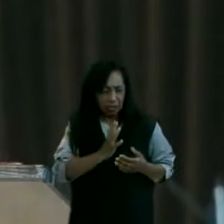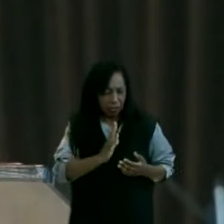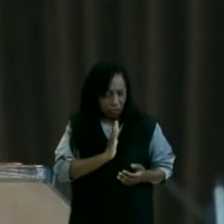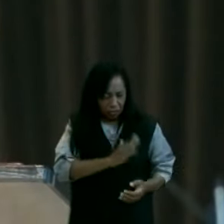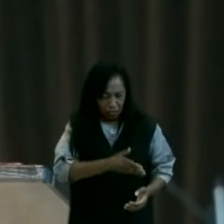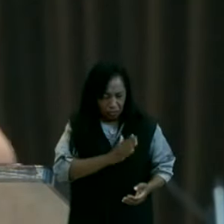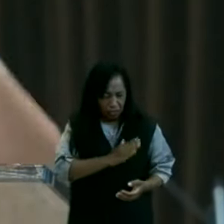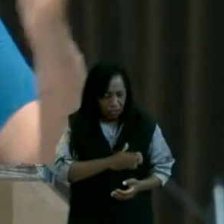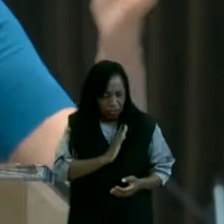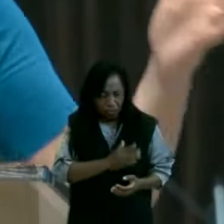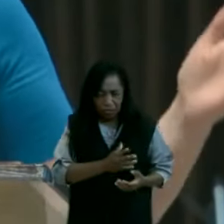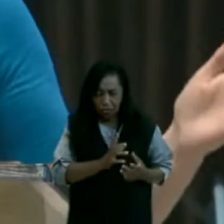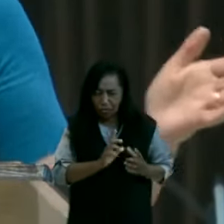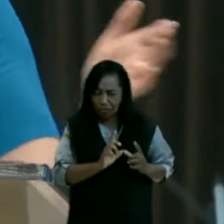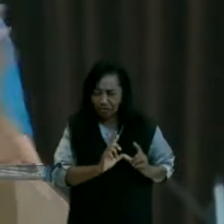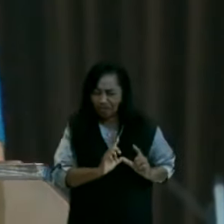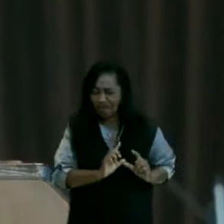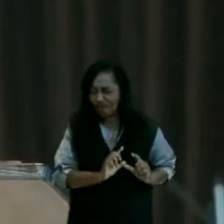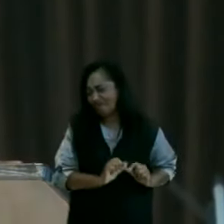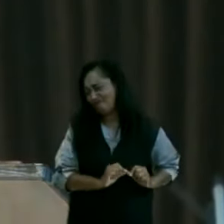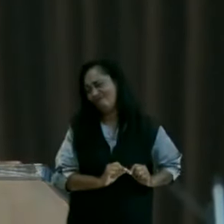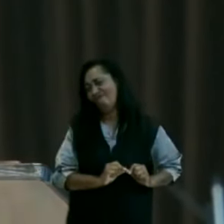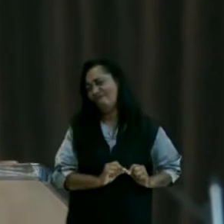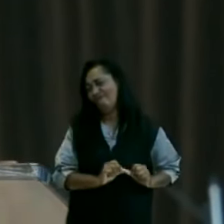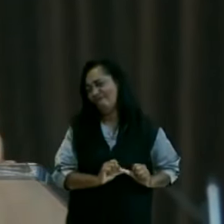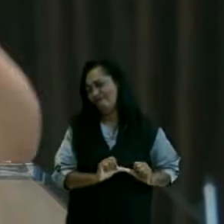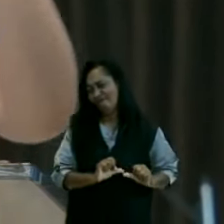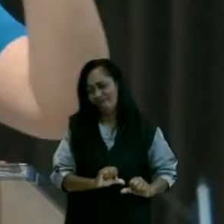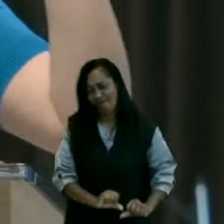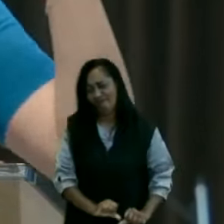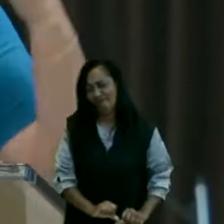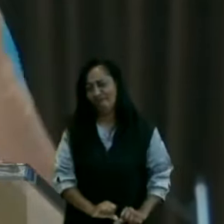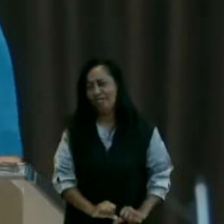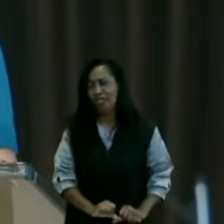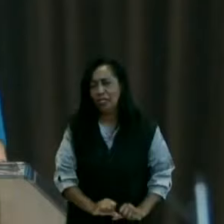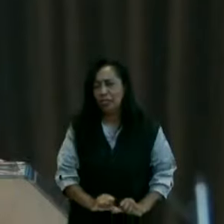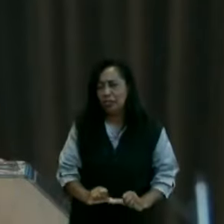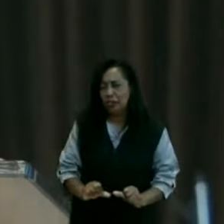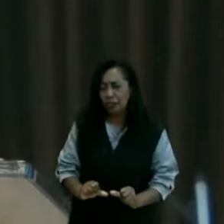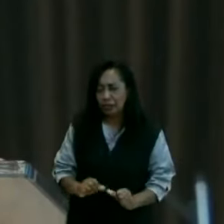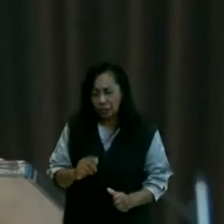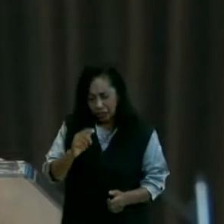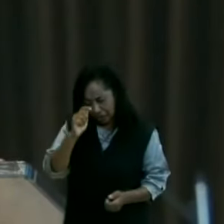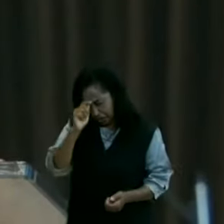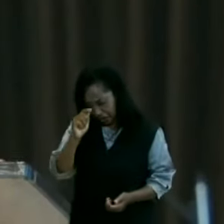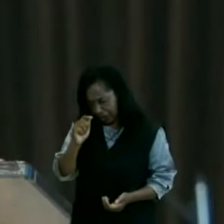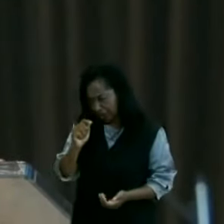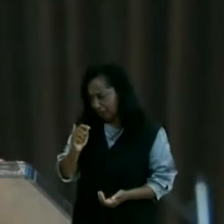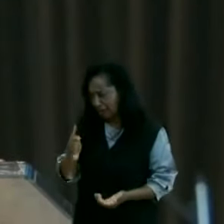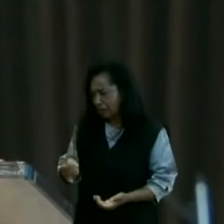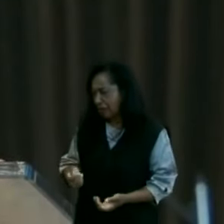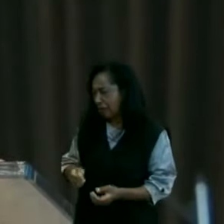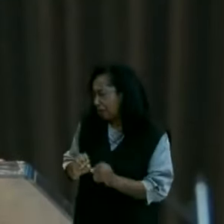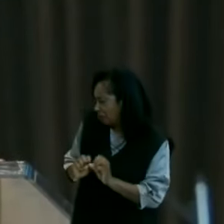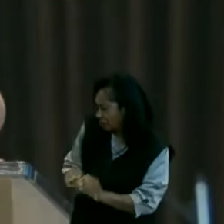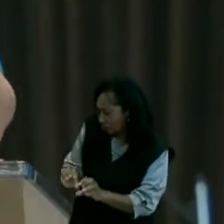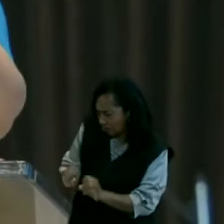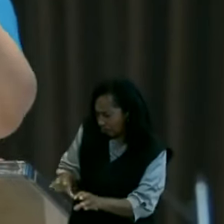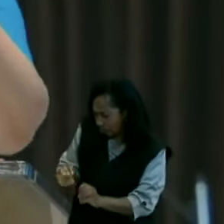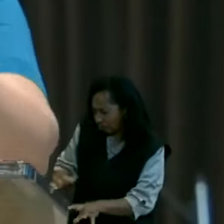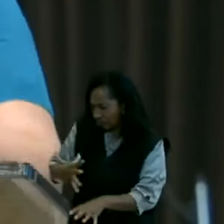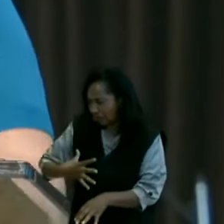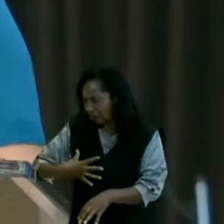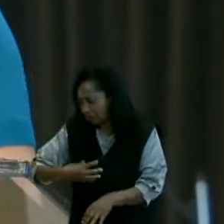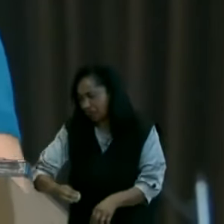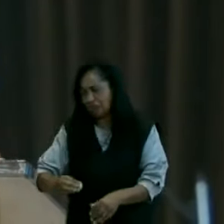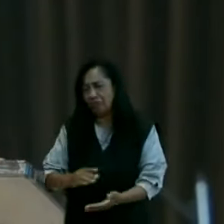mais autoridade para falar em casa com os filhos, e nós vamos nos tornando apáticos, e a nossa vida vai tomando